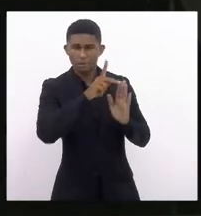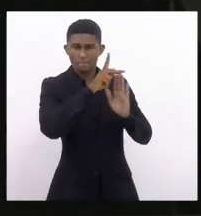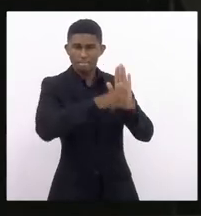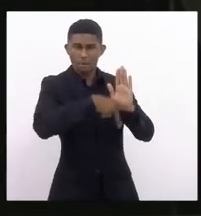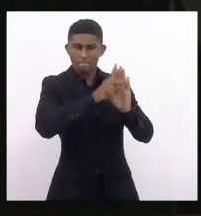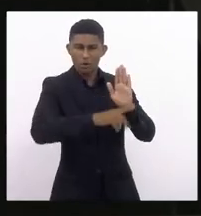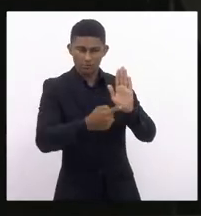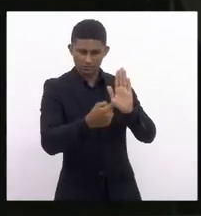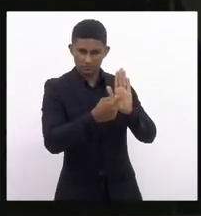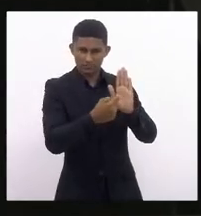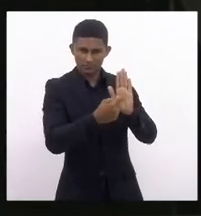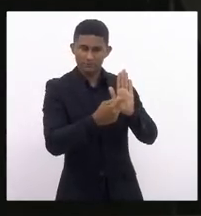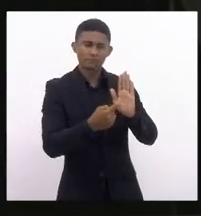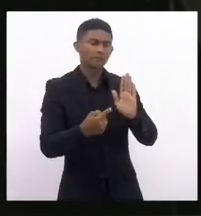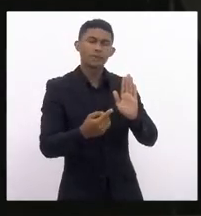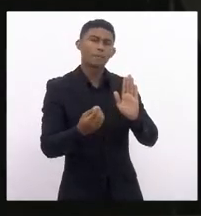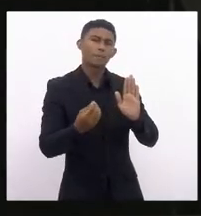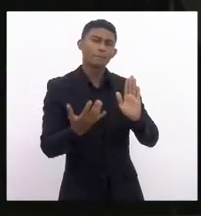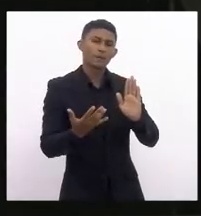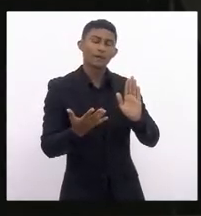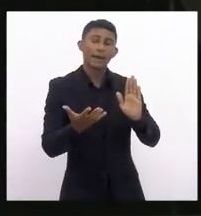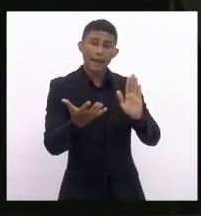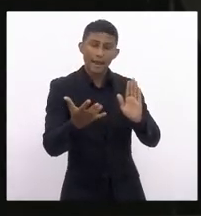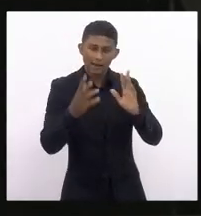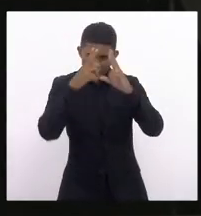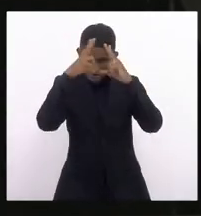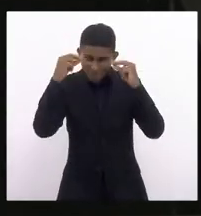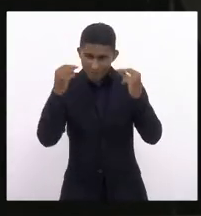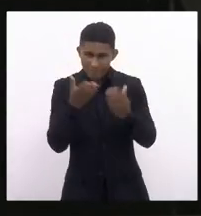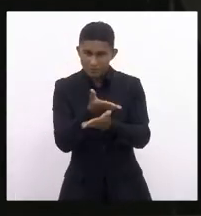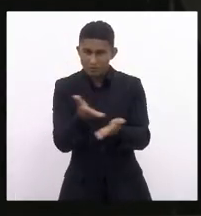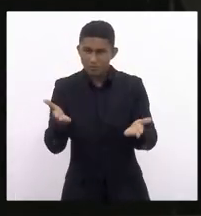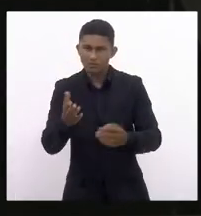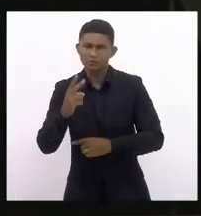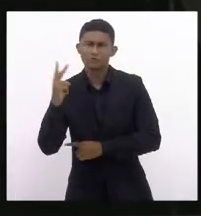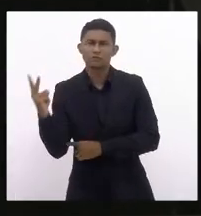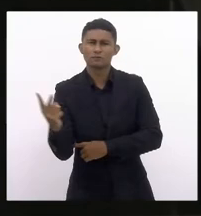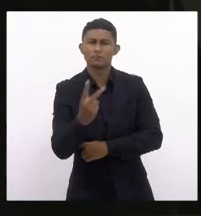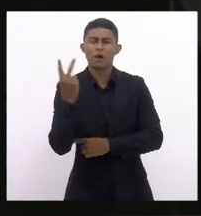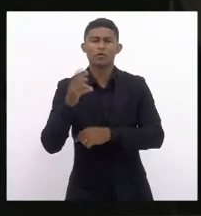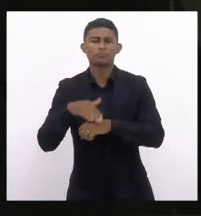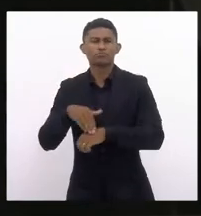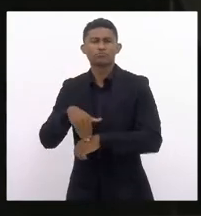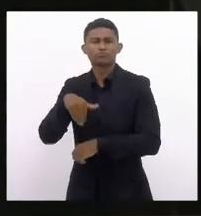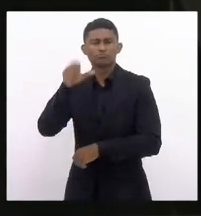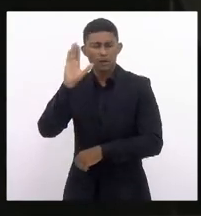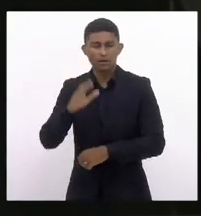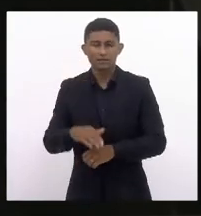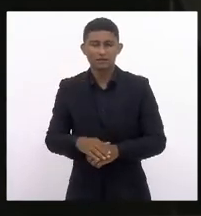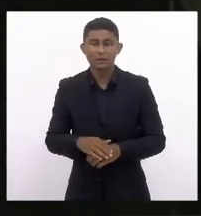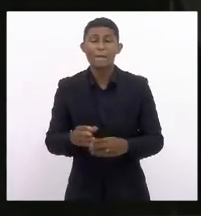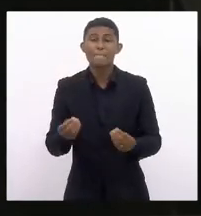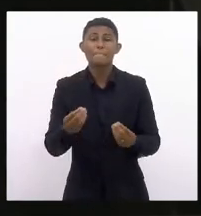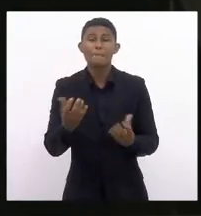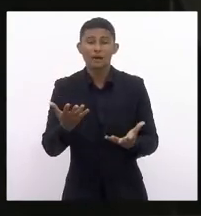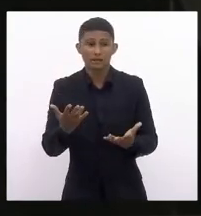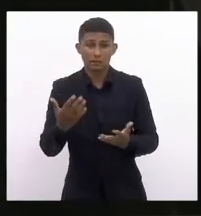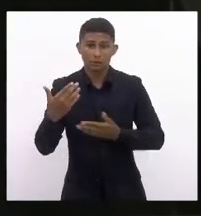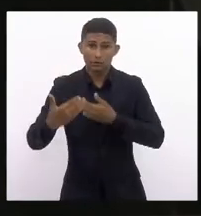de valorização da categoria de enfermagem, elegendo os seus pares para chegar em